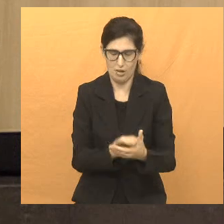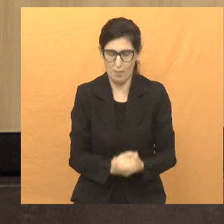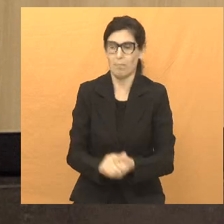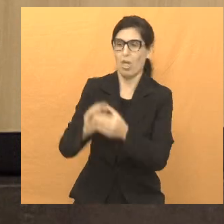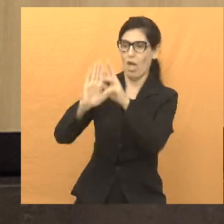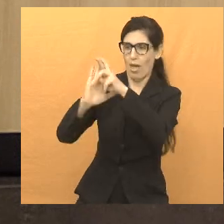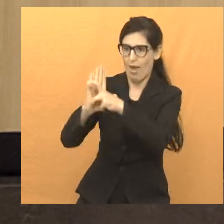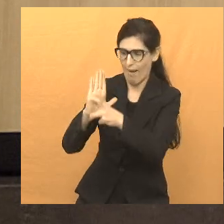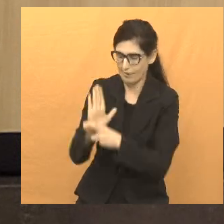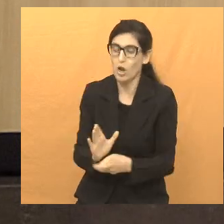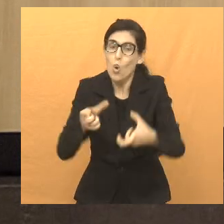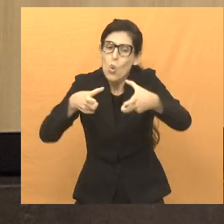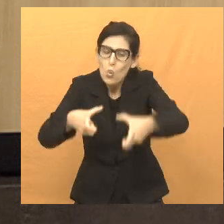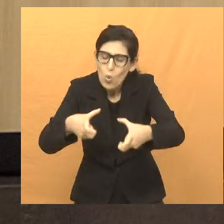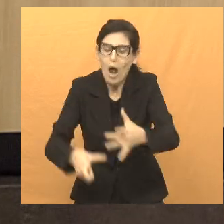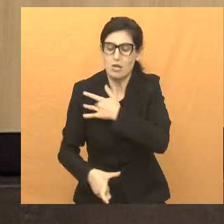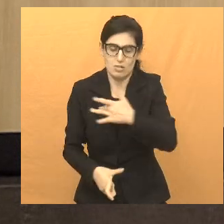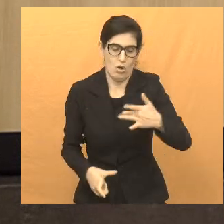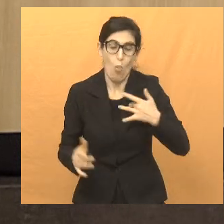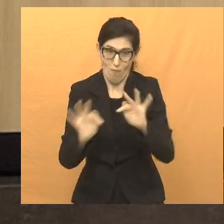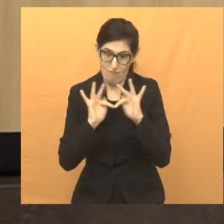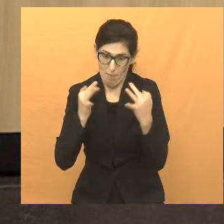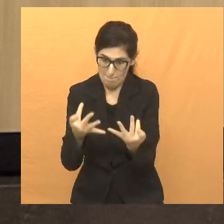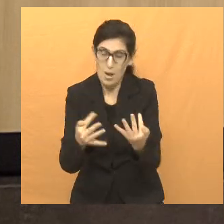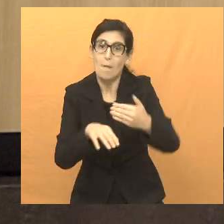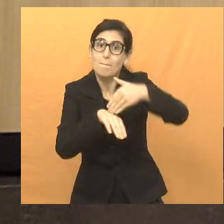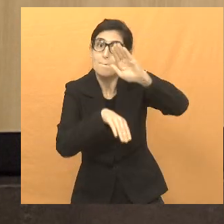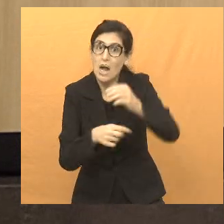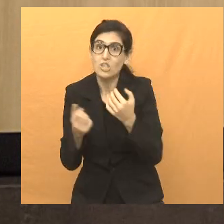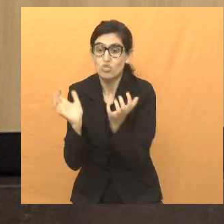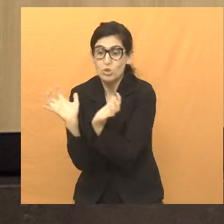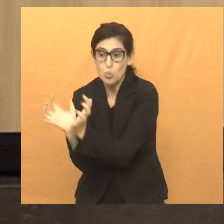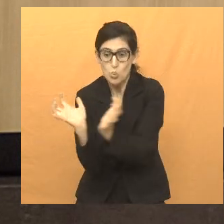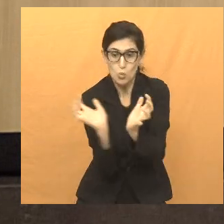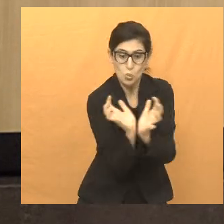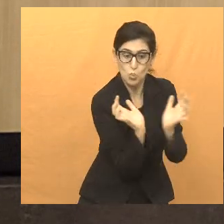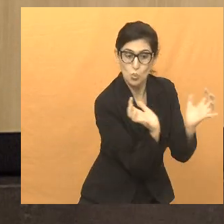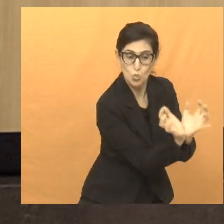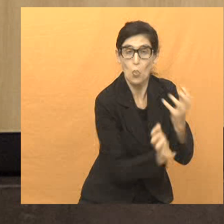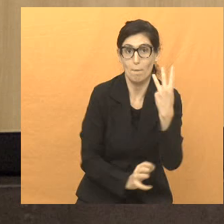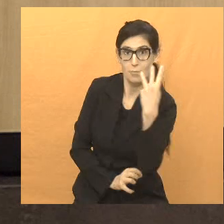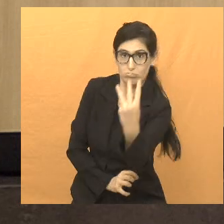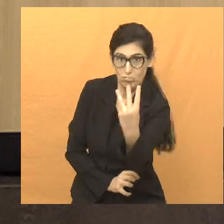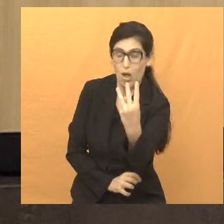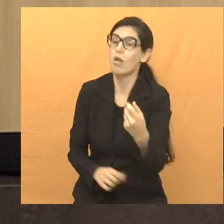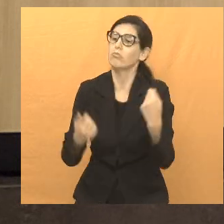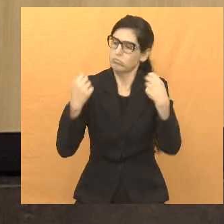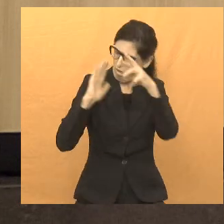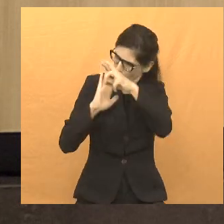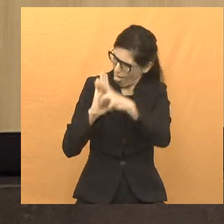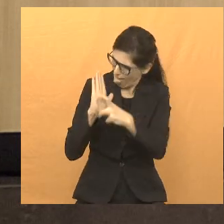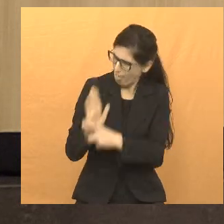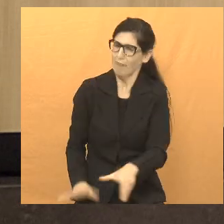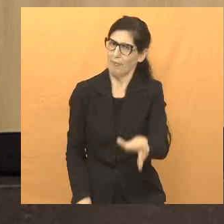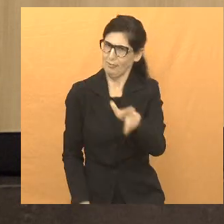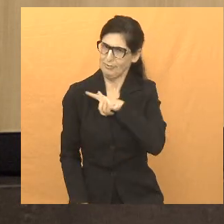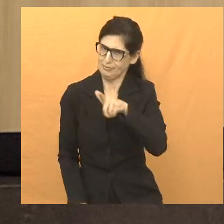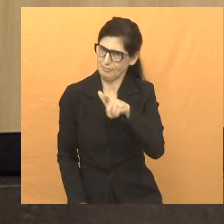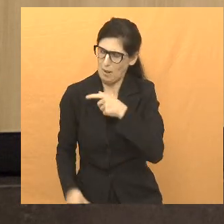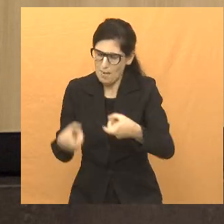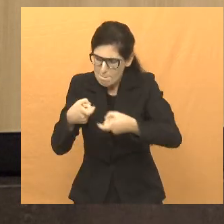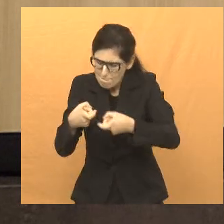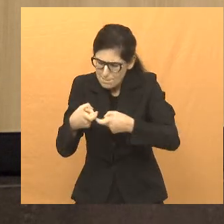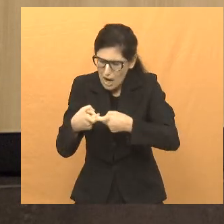lugar que tem programa de saúde da família, mais de 3 equipes, tem todo um protocolo para seguir, e pelo que